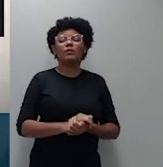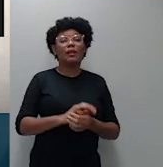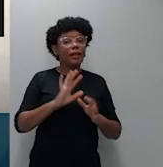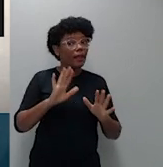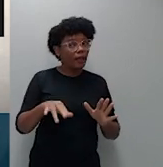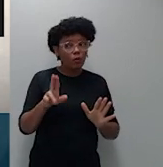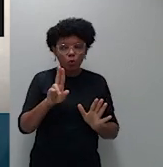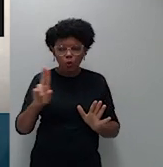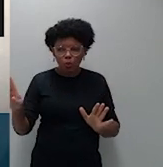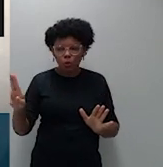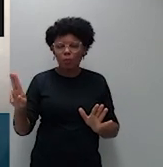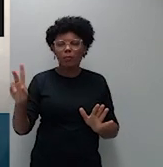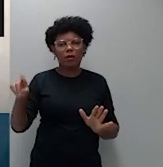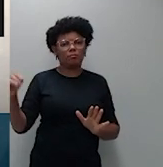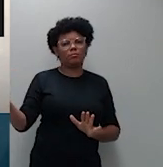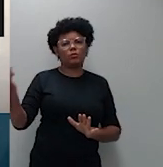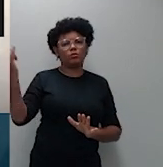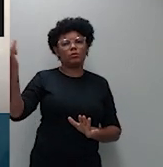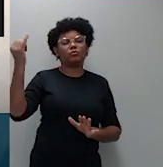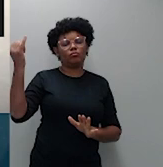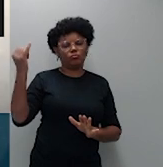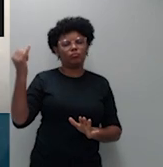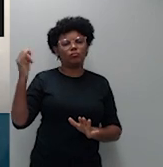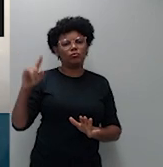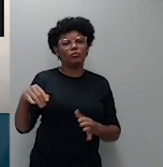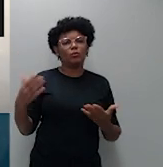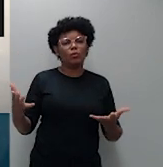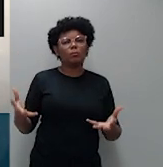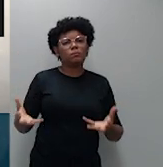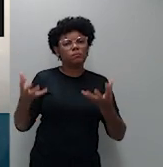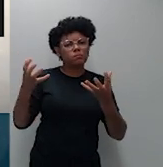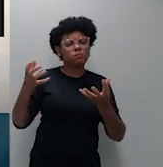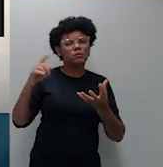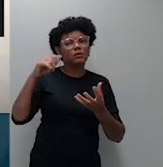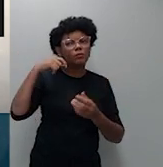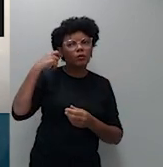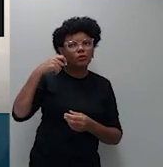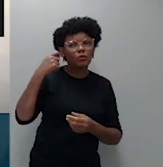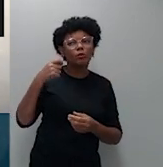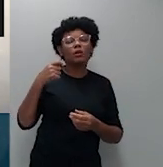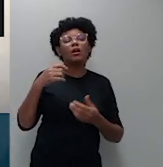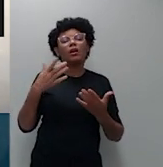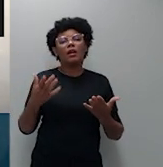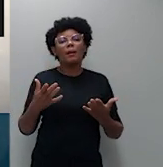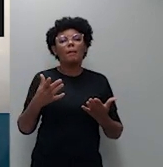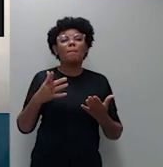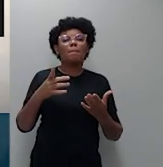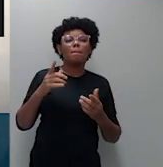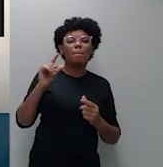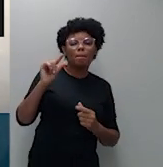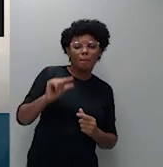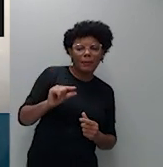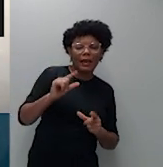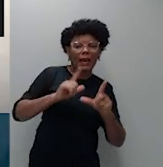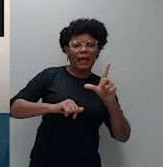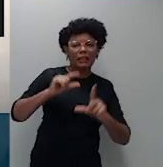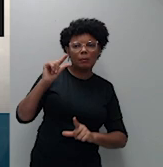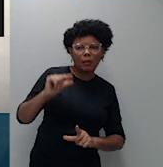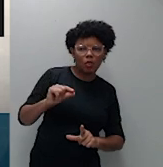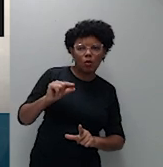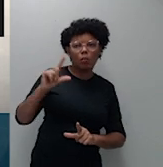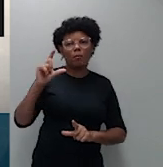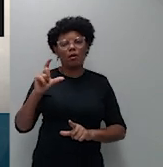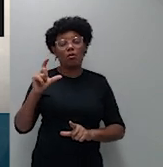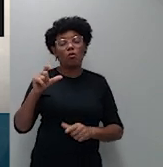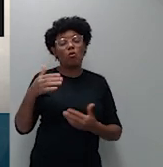uma forma maiúscula ou minúscula das letras da justaposição ou a separação